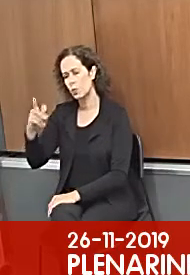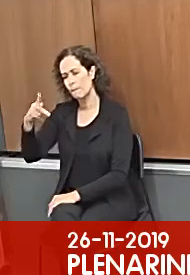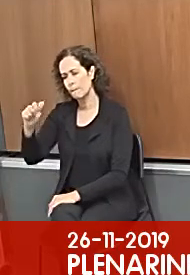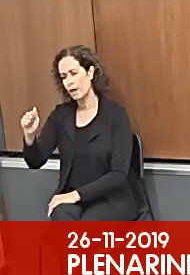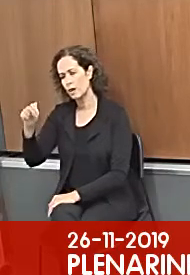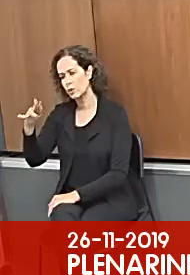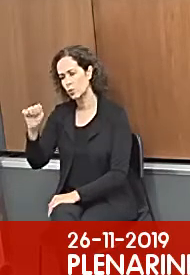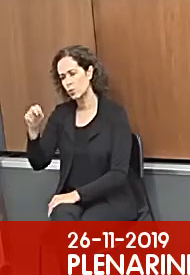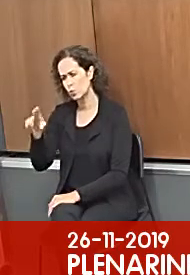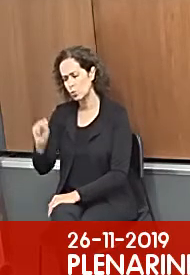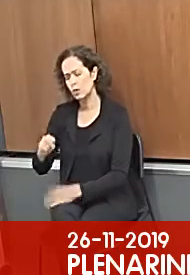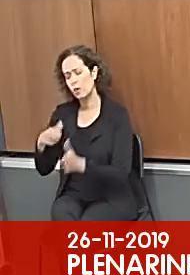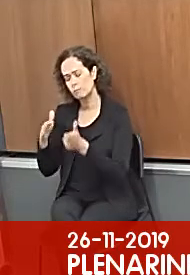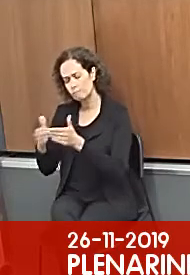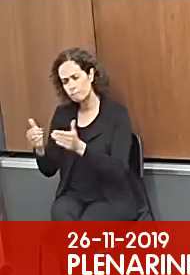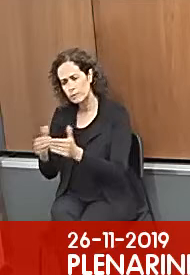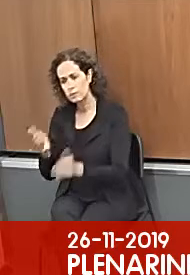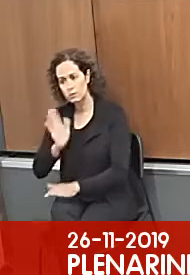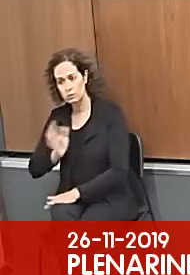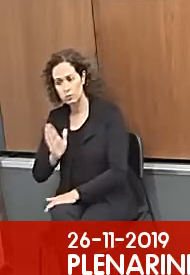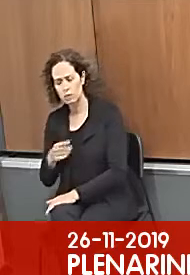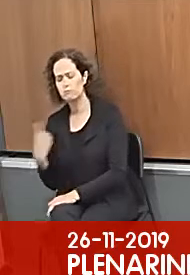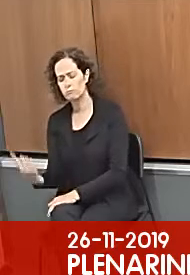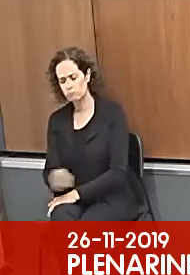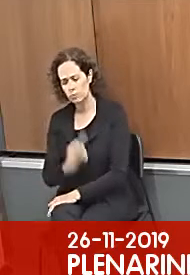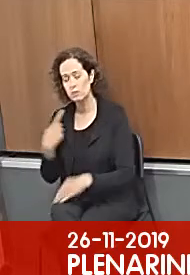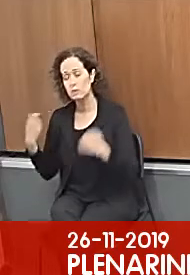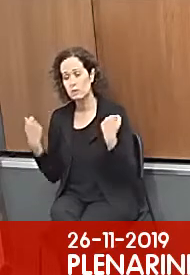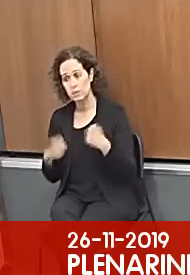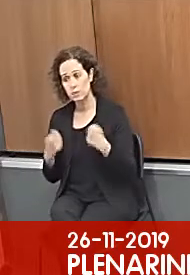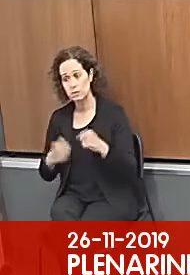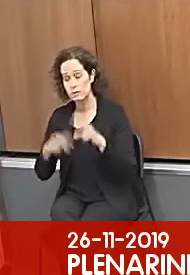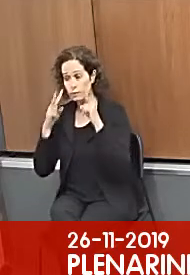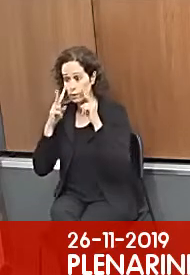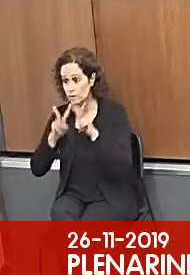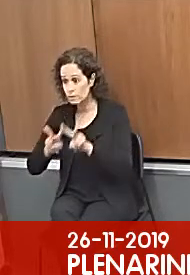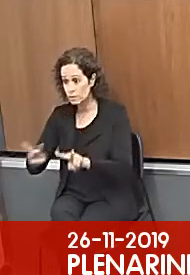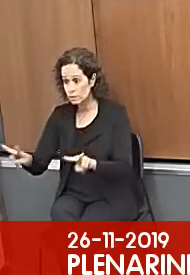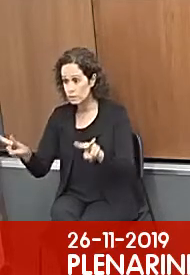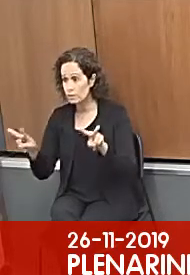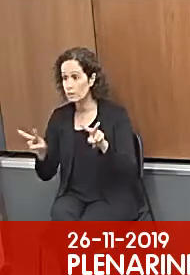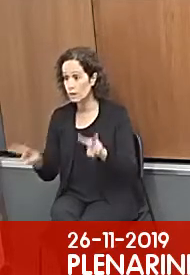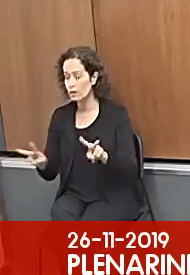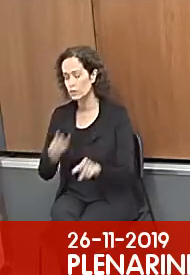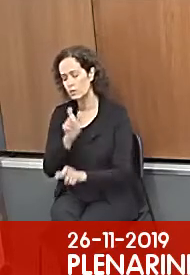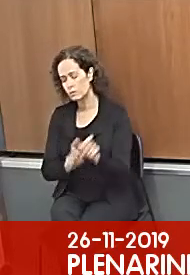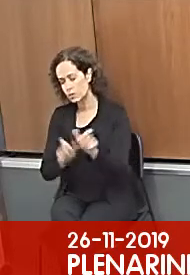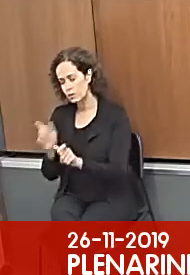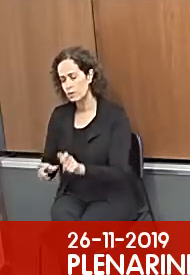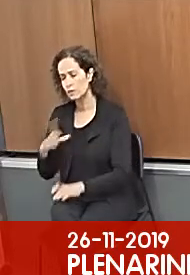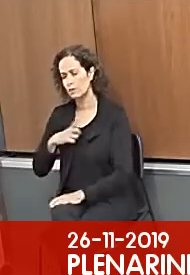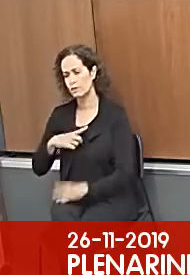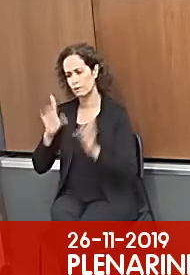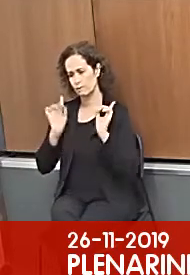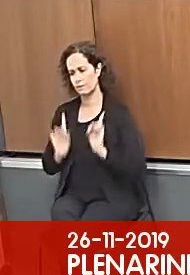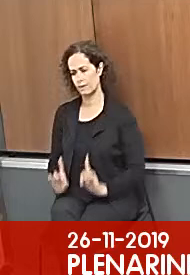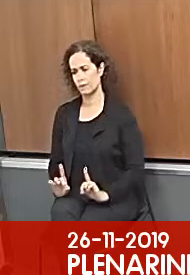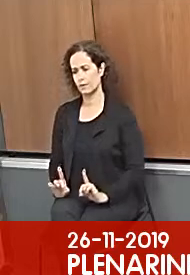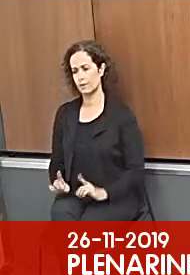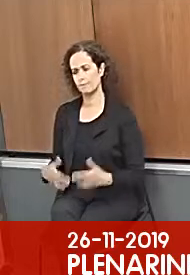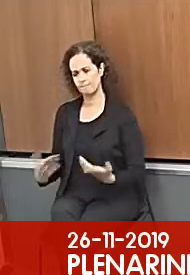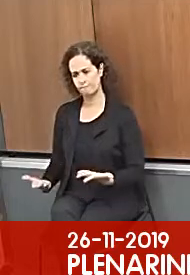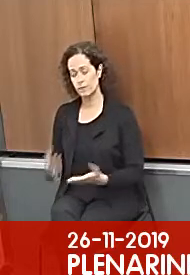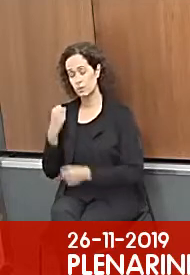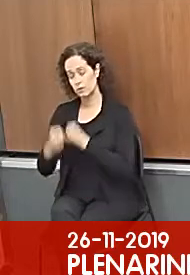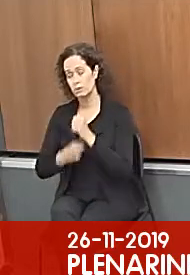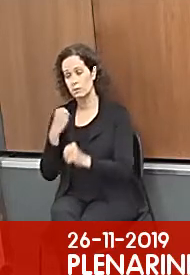é o que eu sempre falo, nós precisamos de dar visibilidade às pessoas com deficiência. Gente, ano